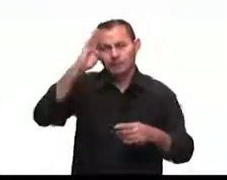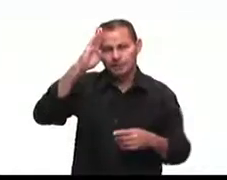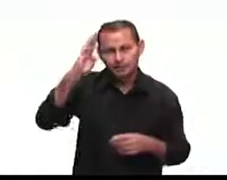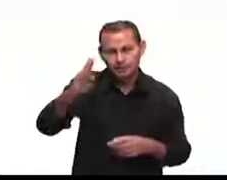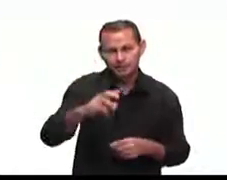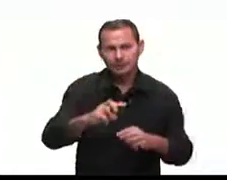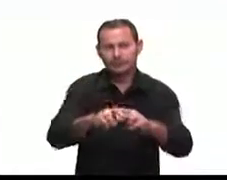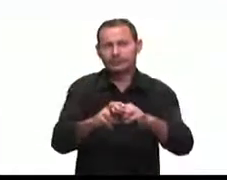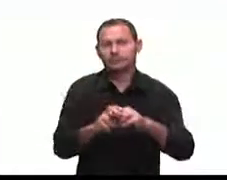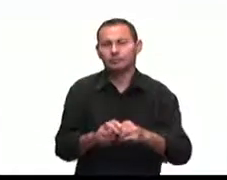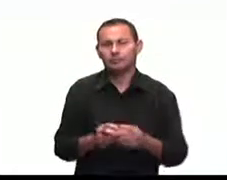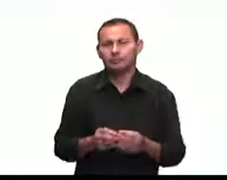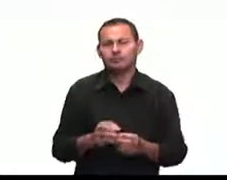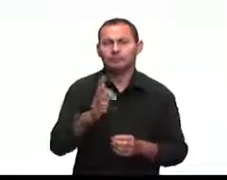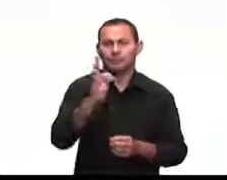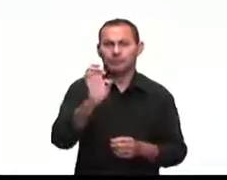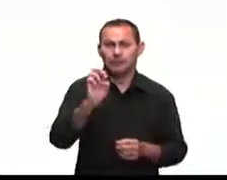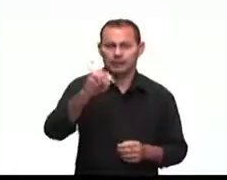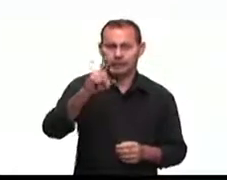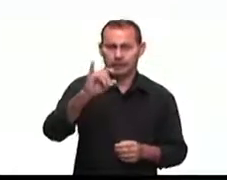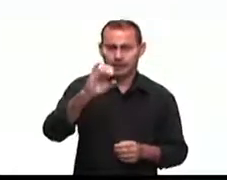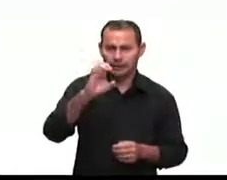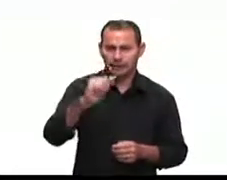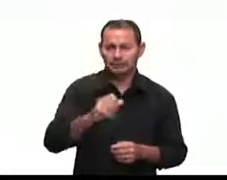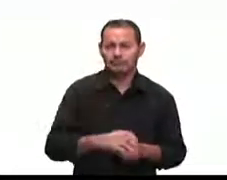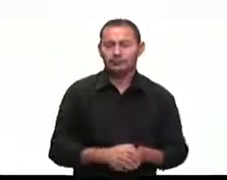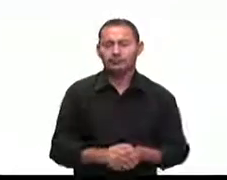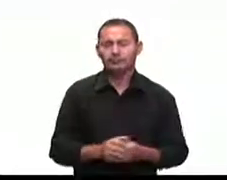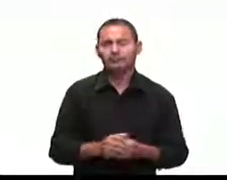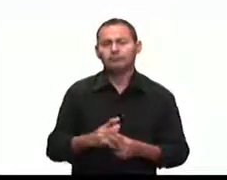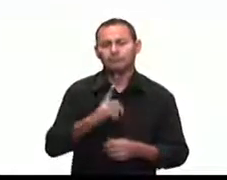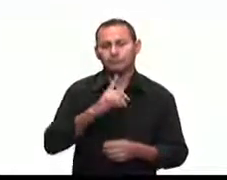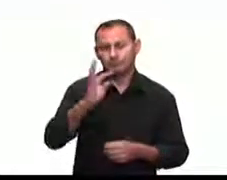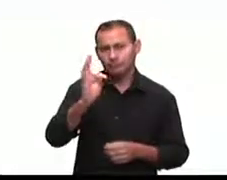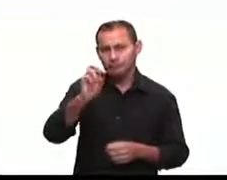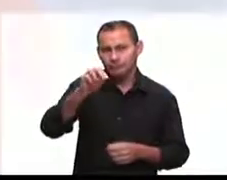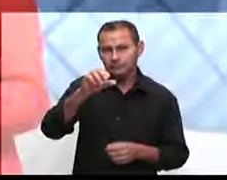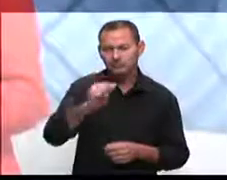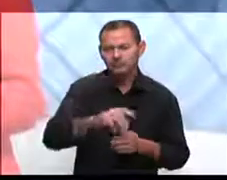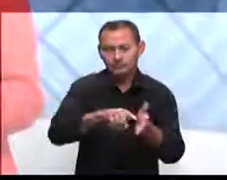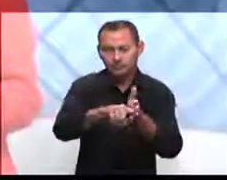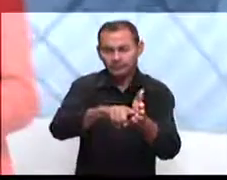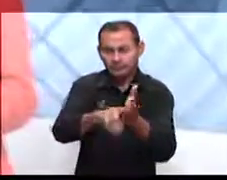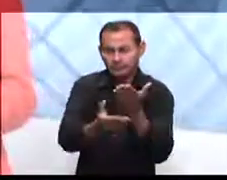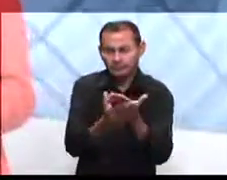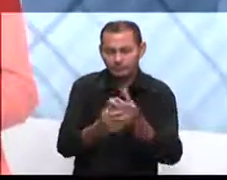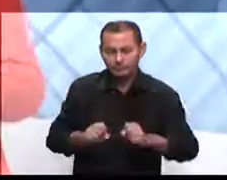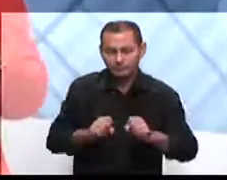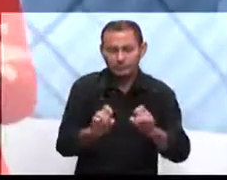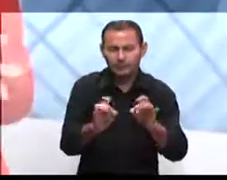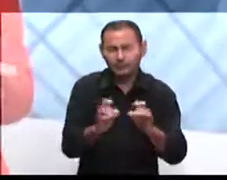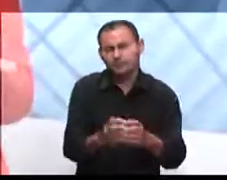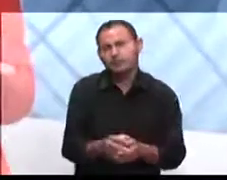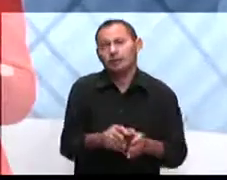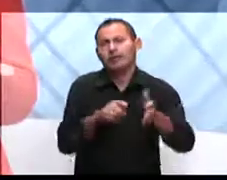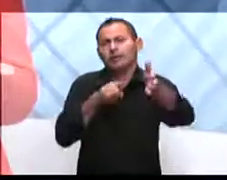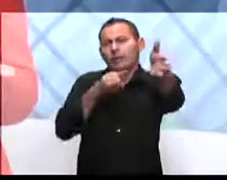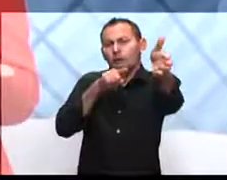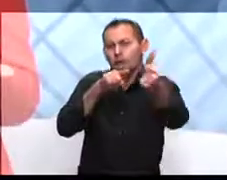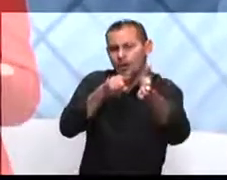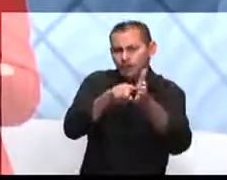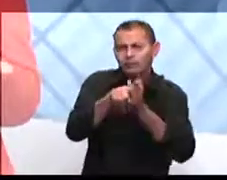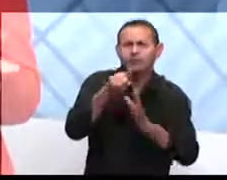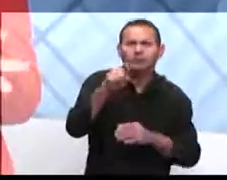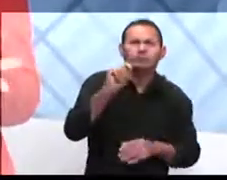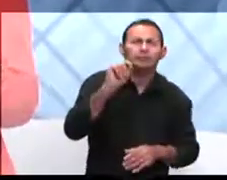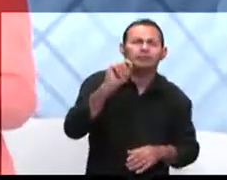principalmente sobre tendências, né? Então, tendências de pesquisa mercadológica. E eu pergunto para